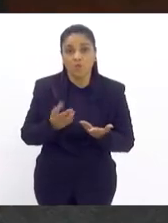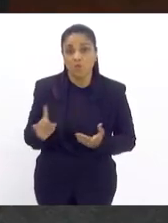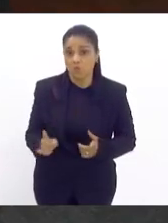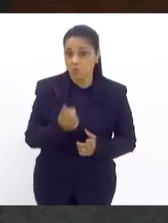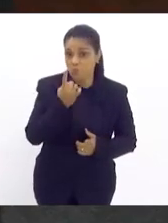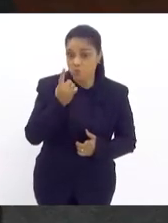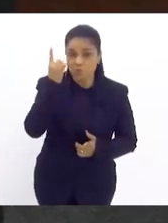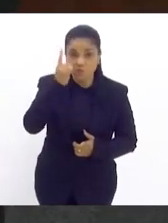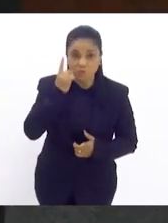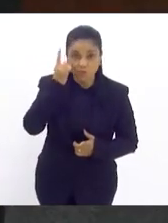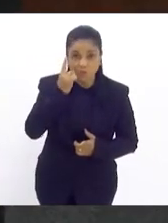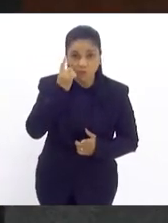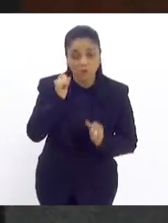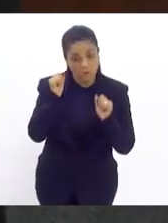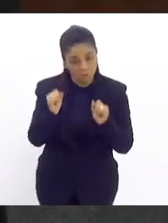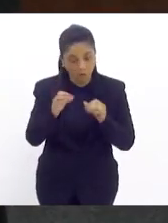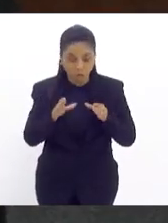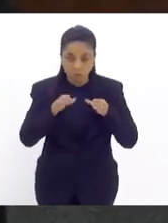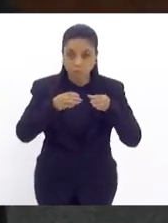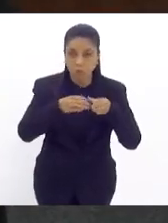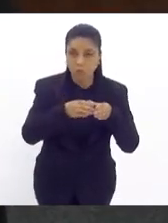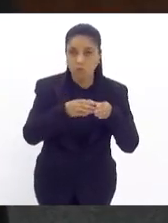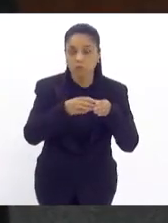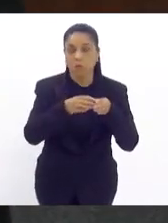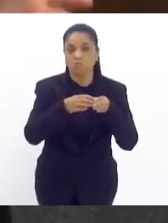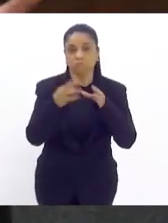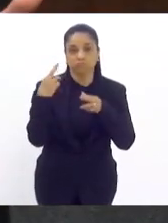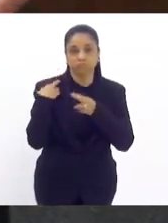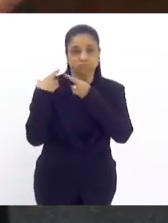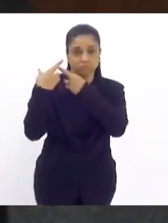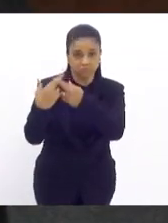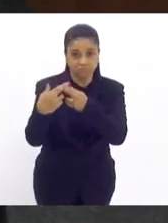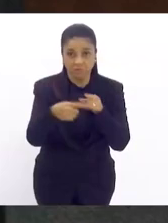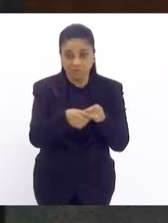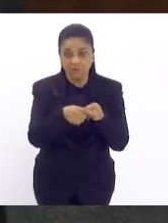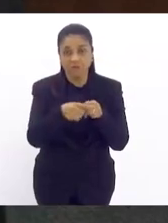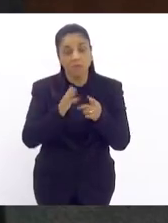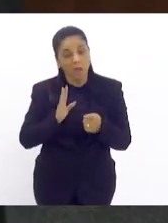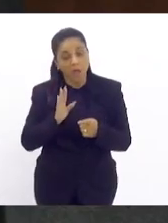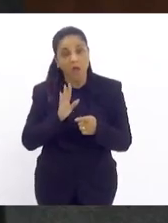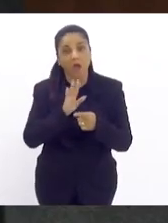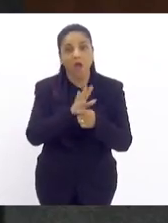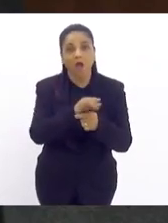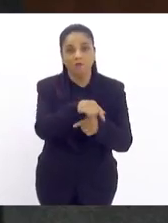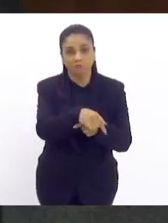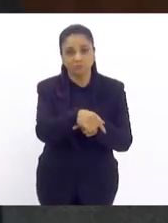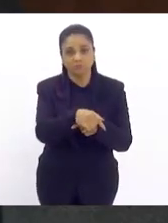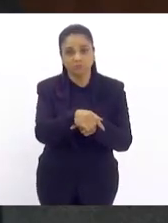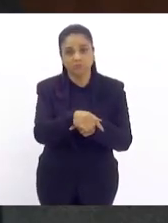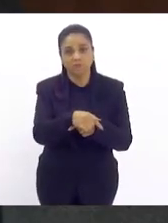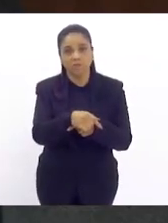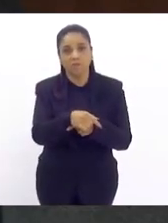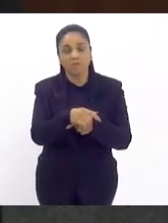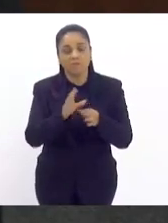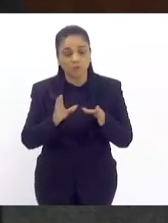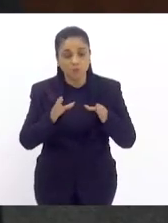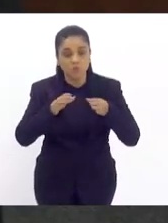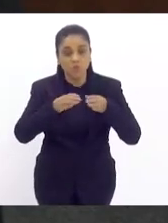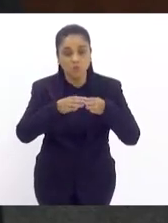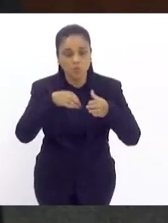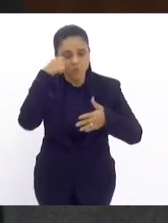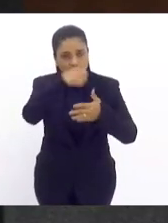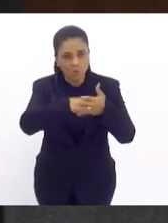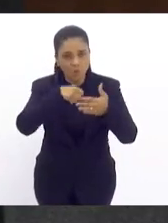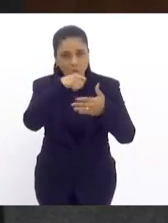deputado pode presidir uma comissão e pode querer contribuir montar uma frente de luta